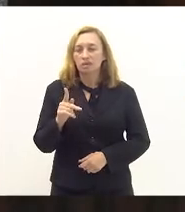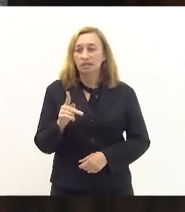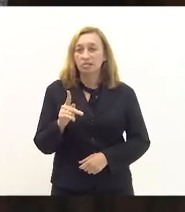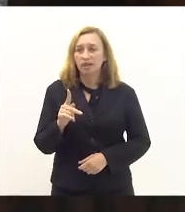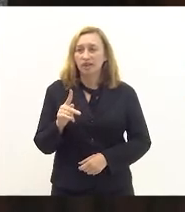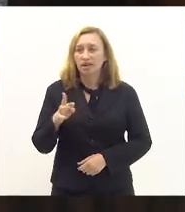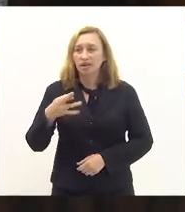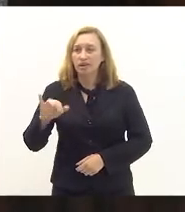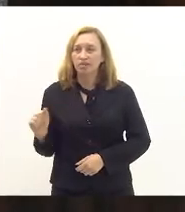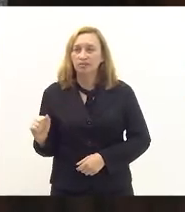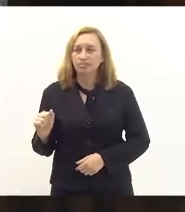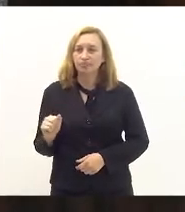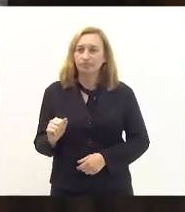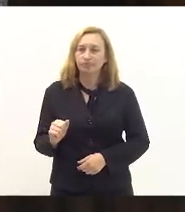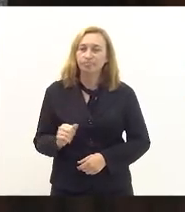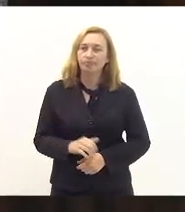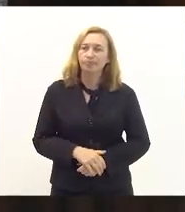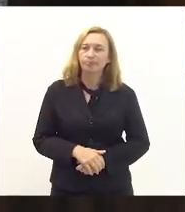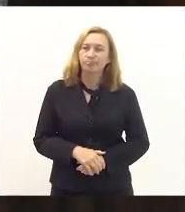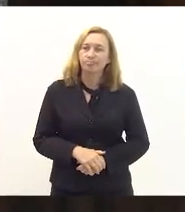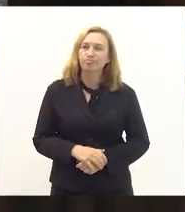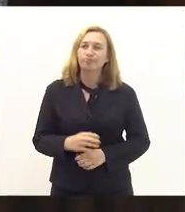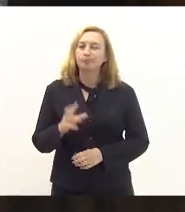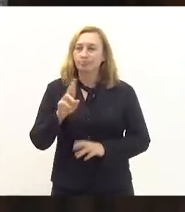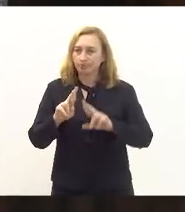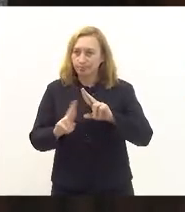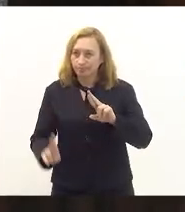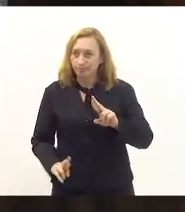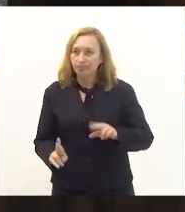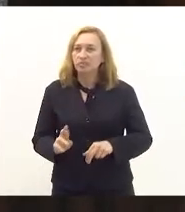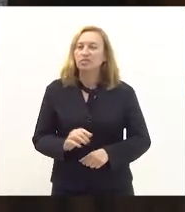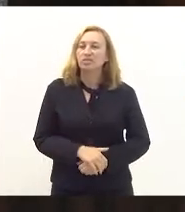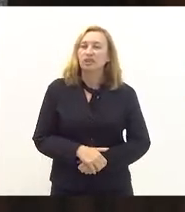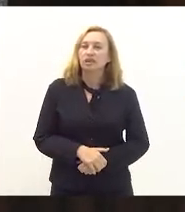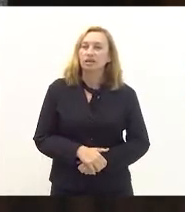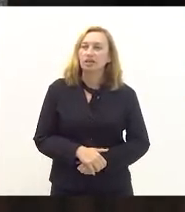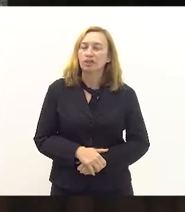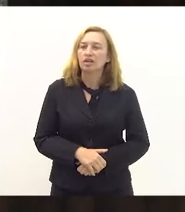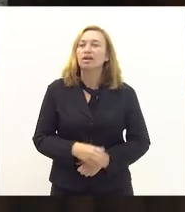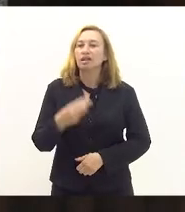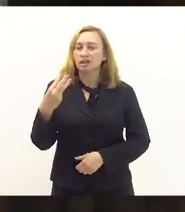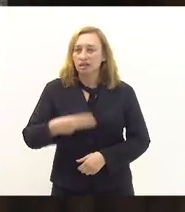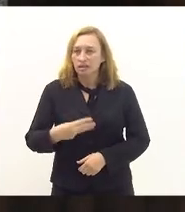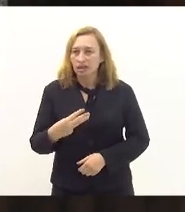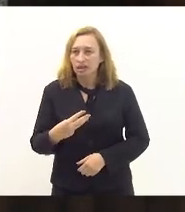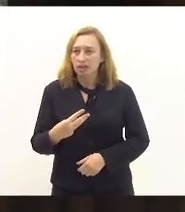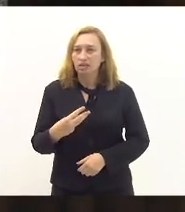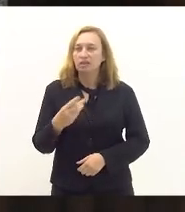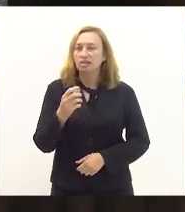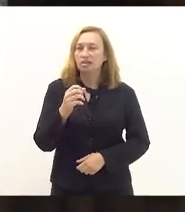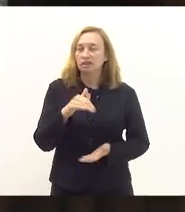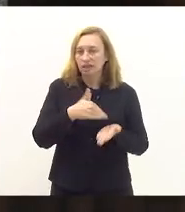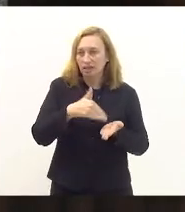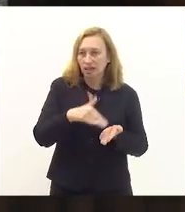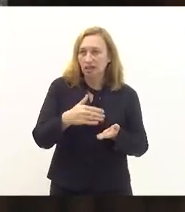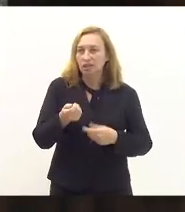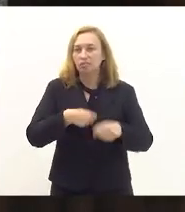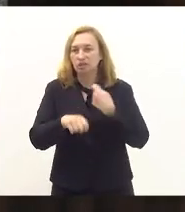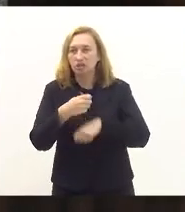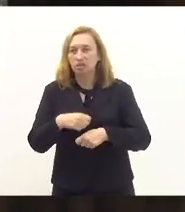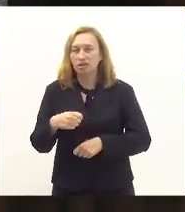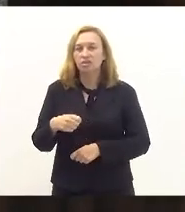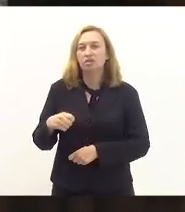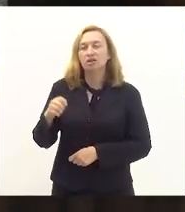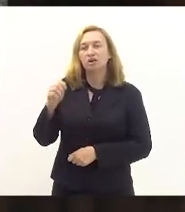de Engenharia da UFRJ e membro também da Secretaria de Administração do Governo